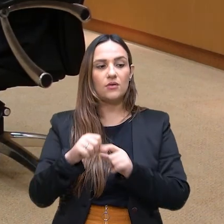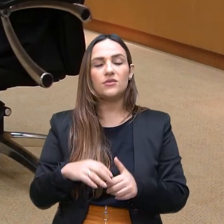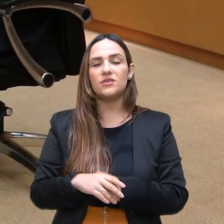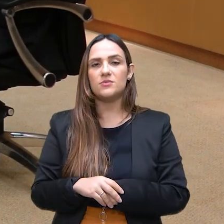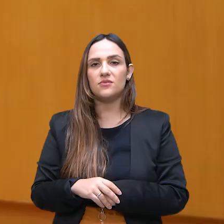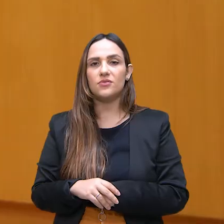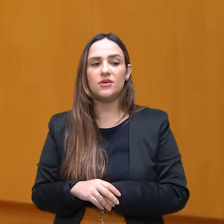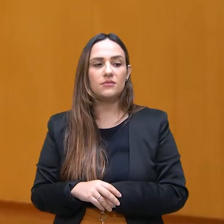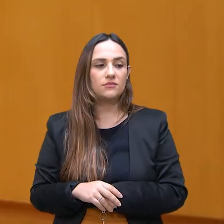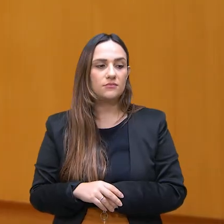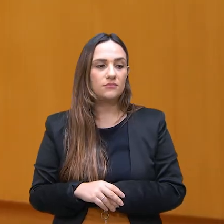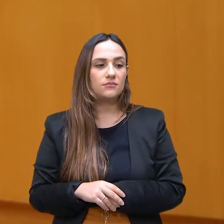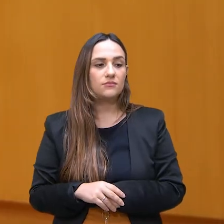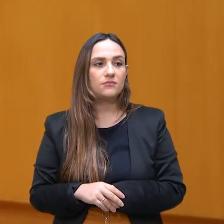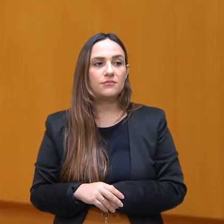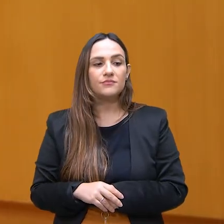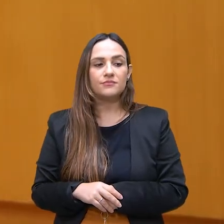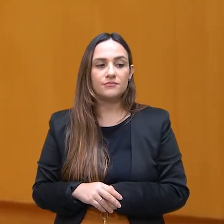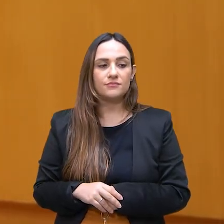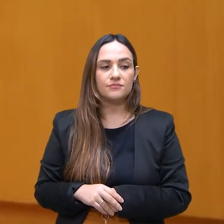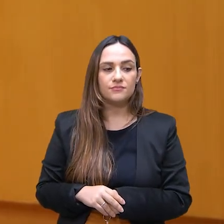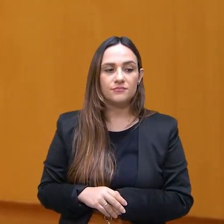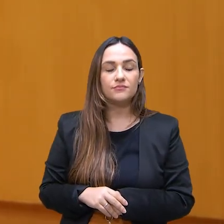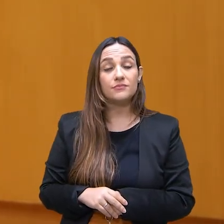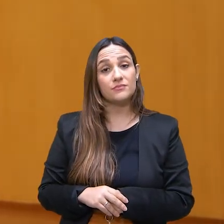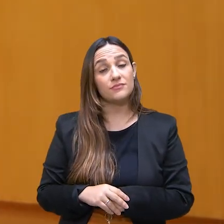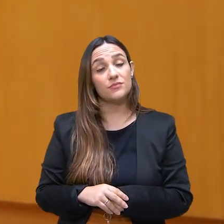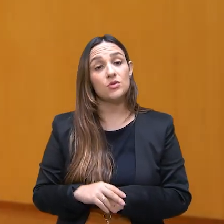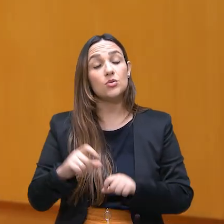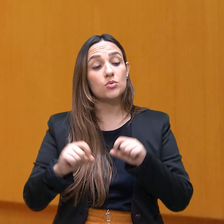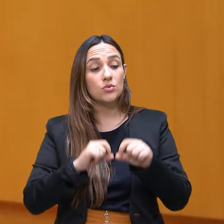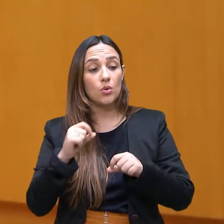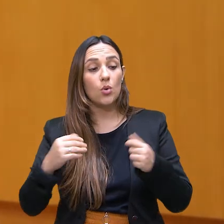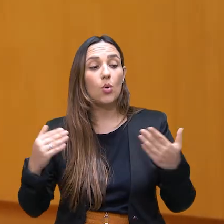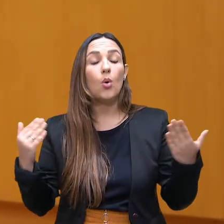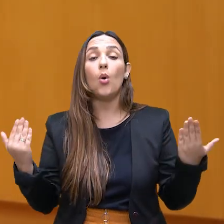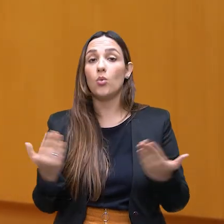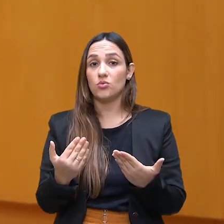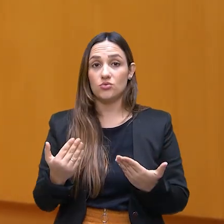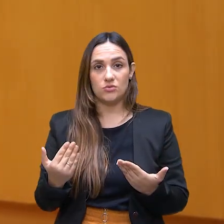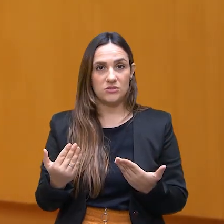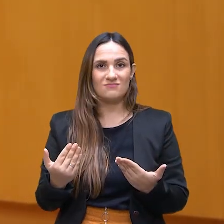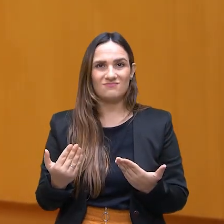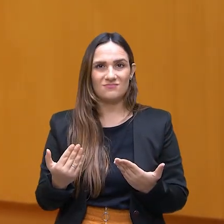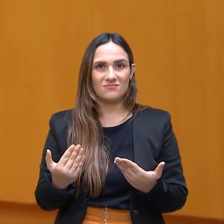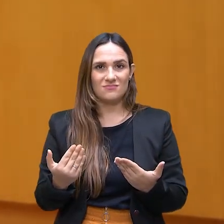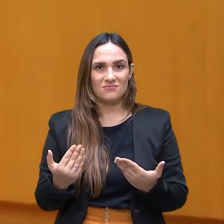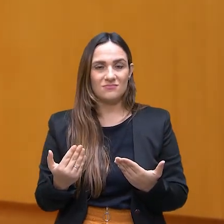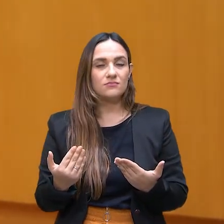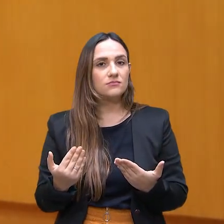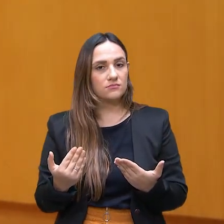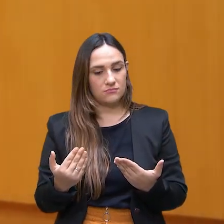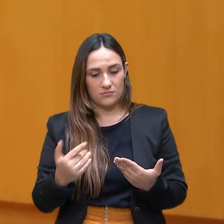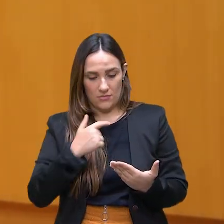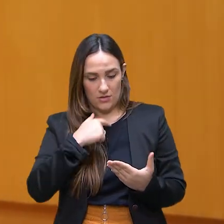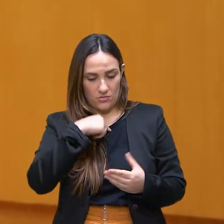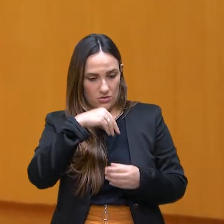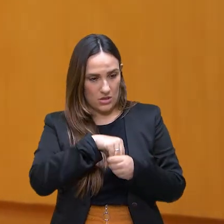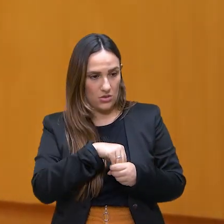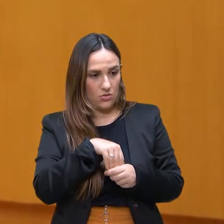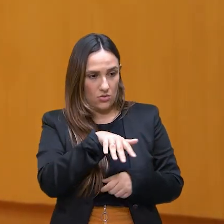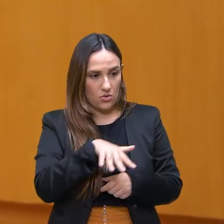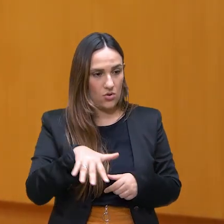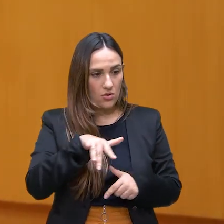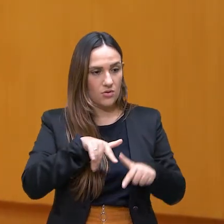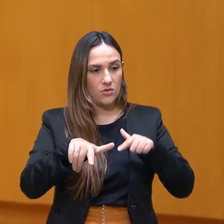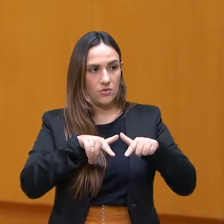que o cerca. Na verdade, o magistrado hoje, ele não vive alheio ao local onde ele vive e trabalha, não